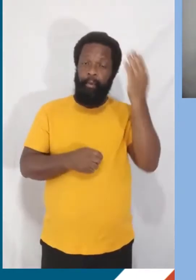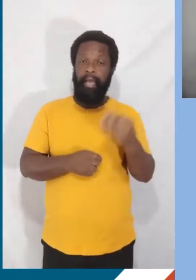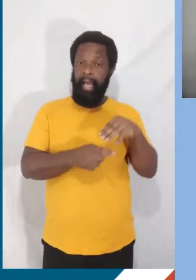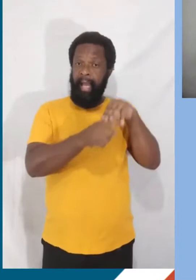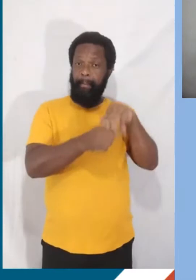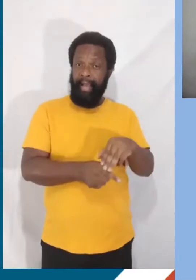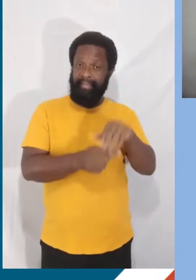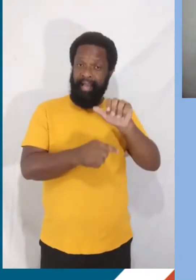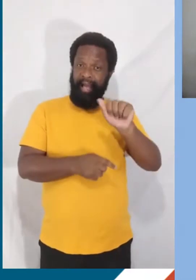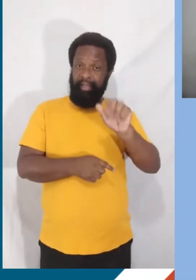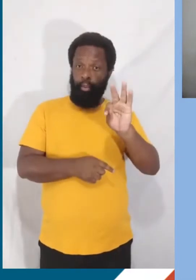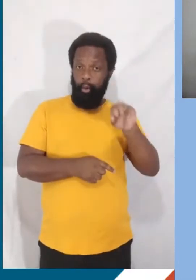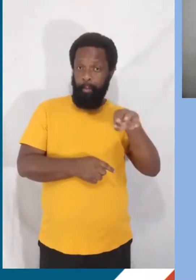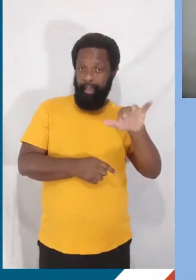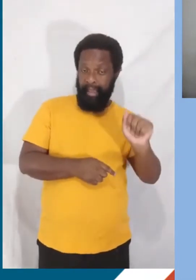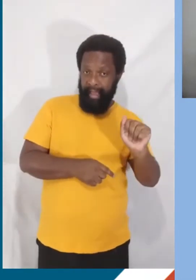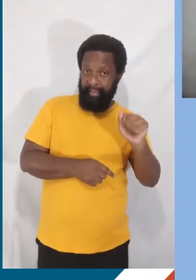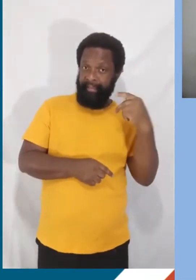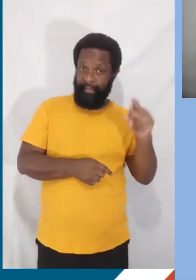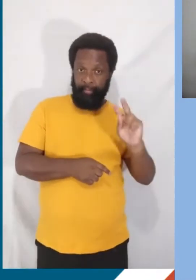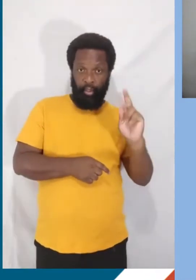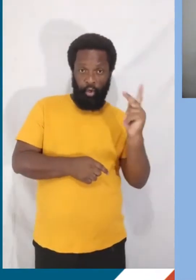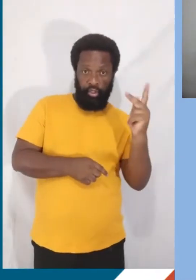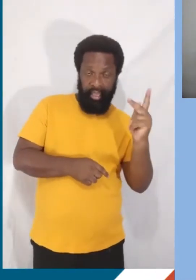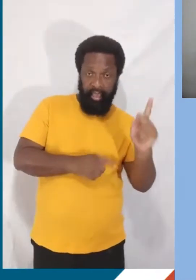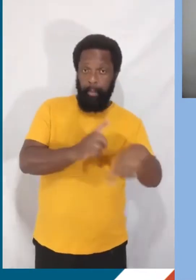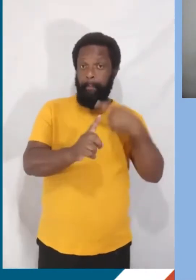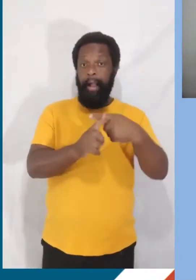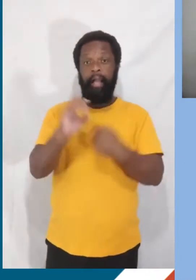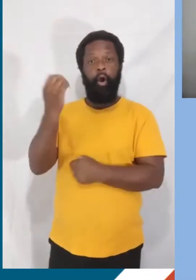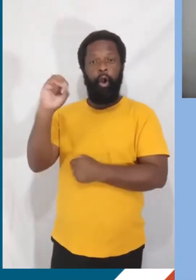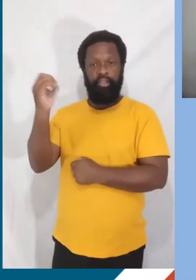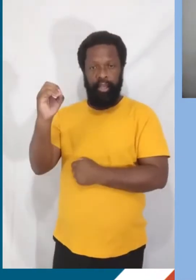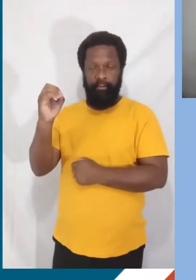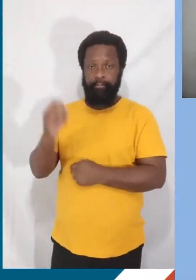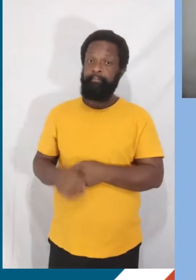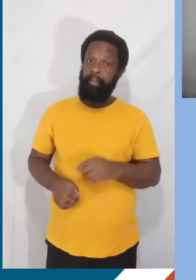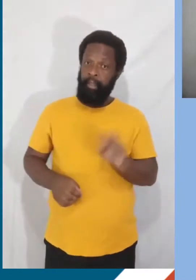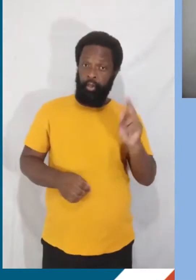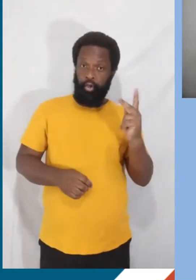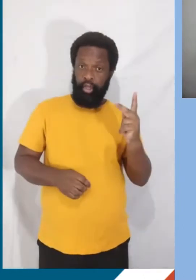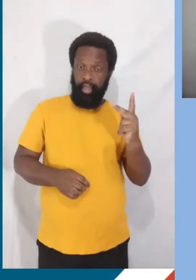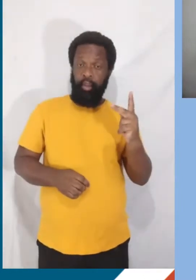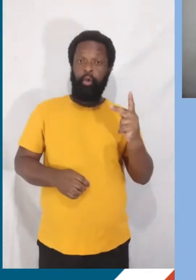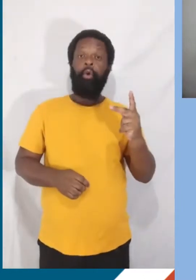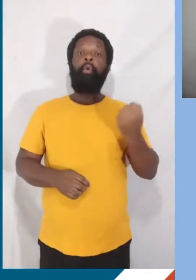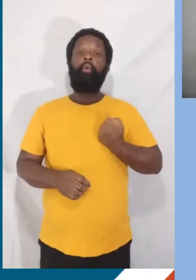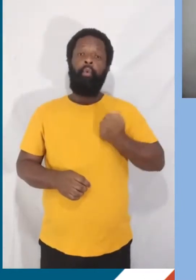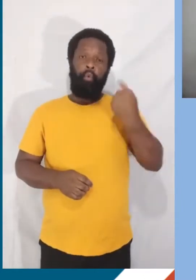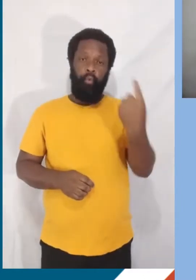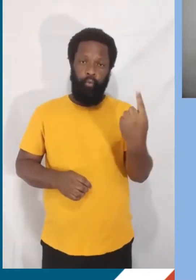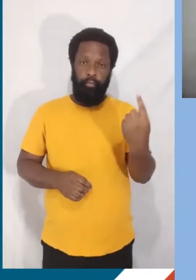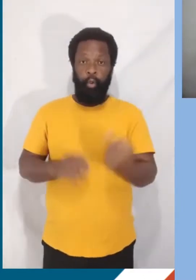saber a massa atômica, que é de átomo, do hidrogênio e do oxigênio. O hidrogênio vale 1. O oxigênio